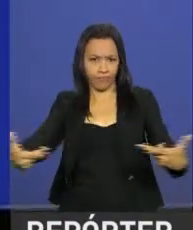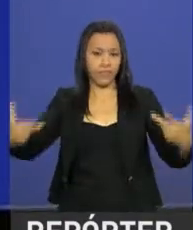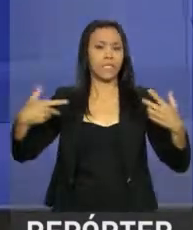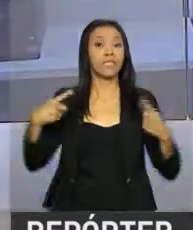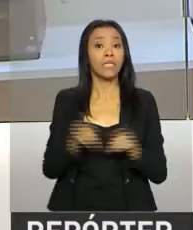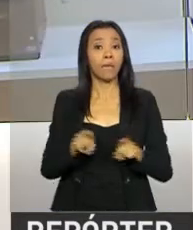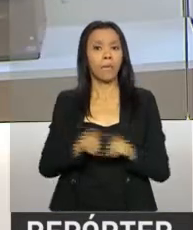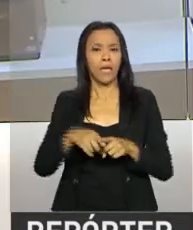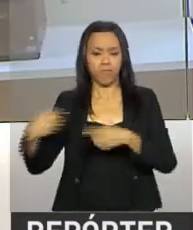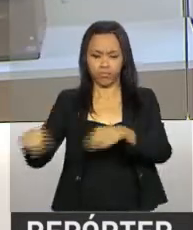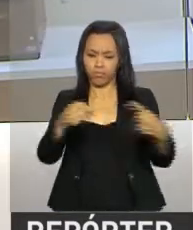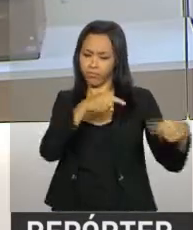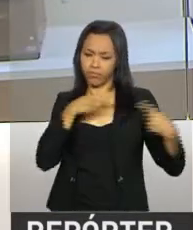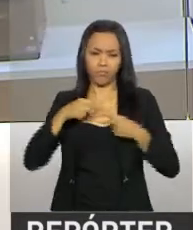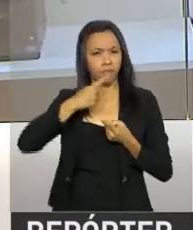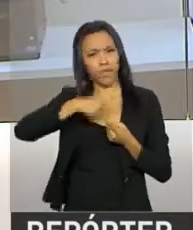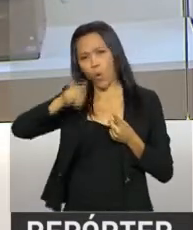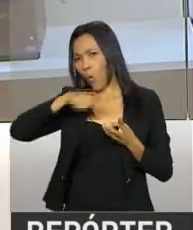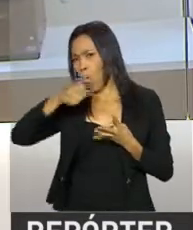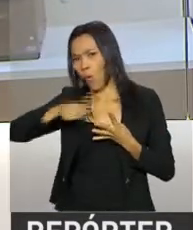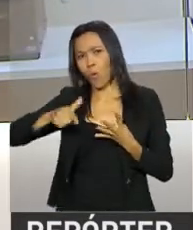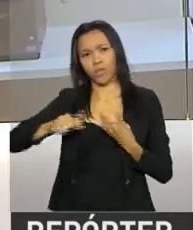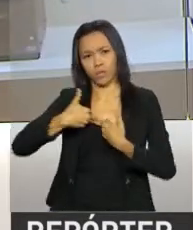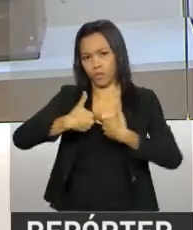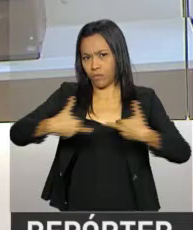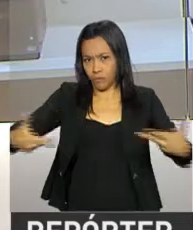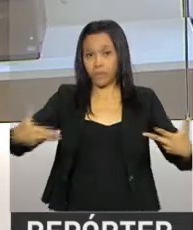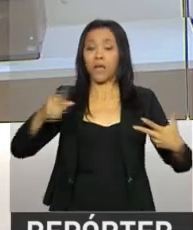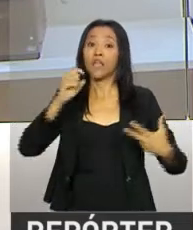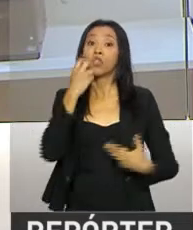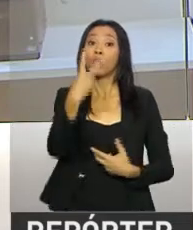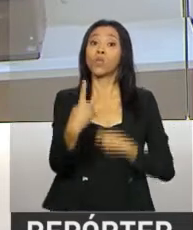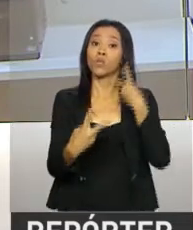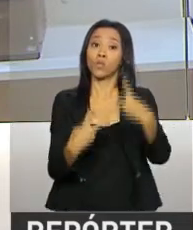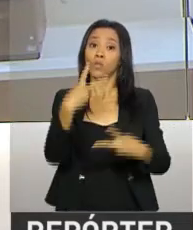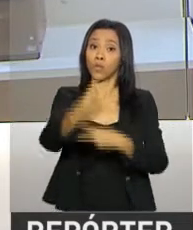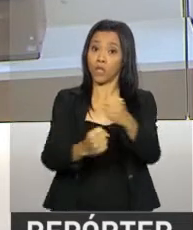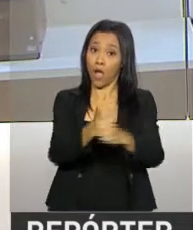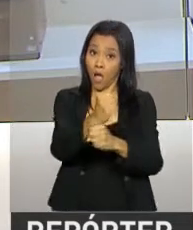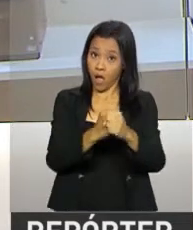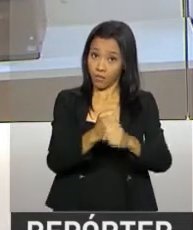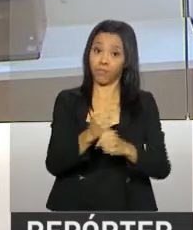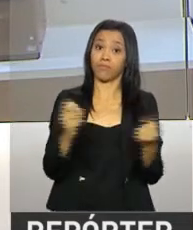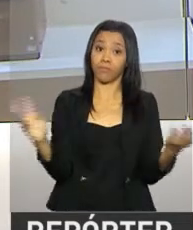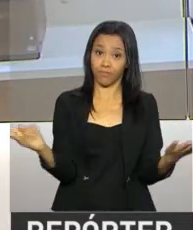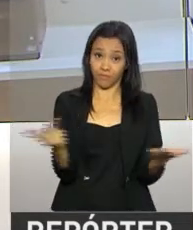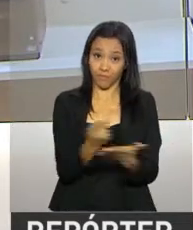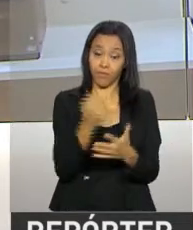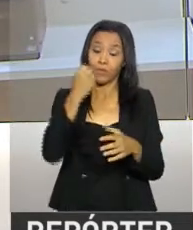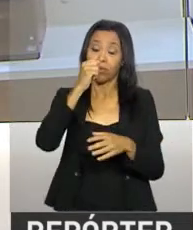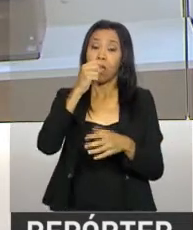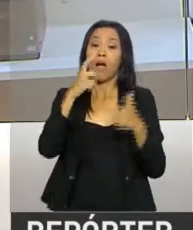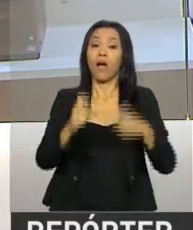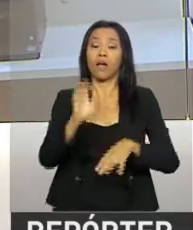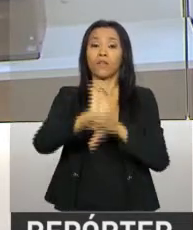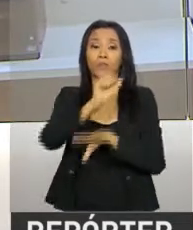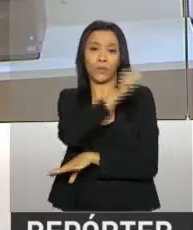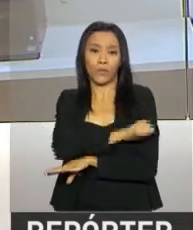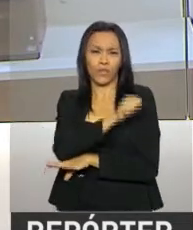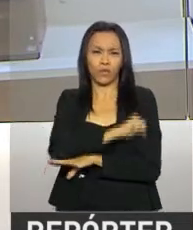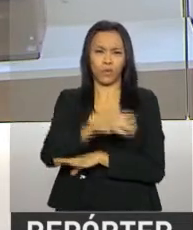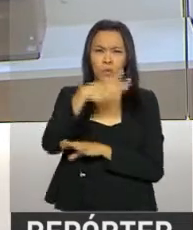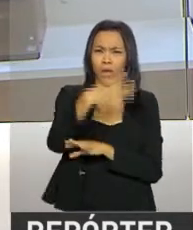e outras atividades a conferência ocorre a cada dois anos no rio de janeiro na última edição foram 47 mil